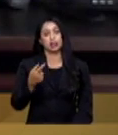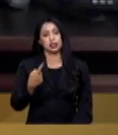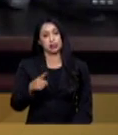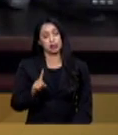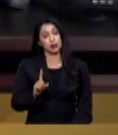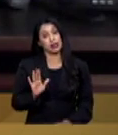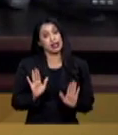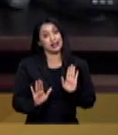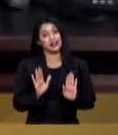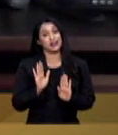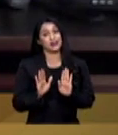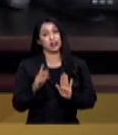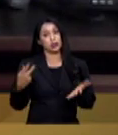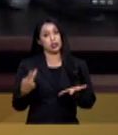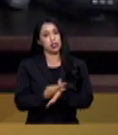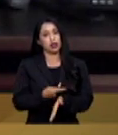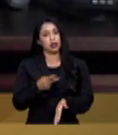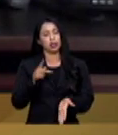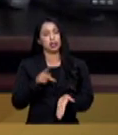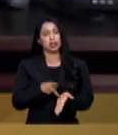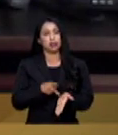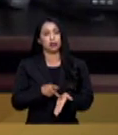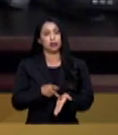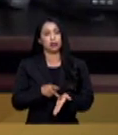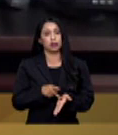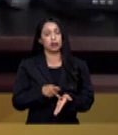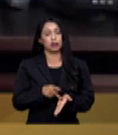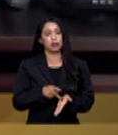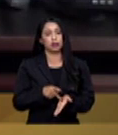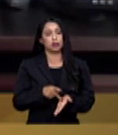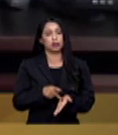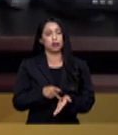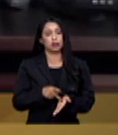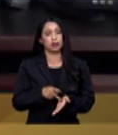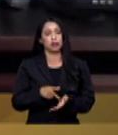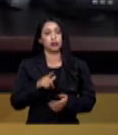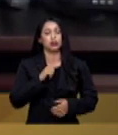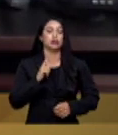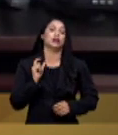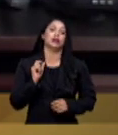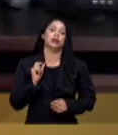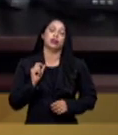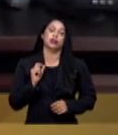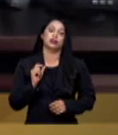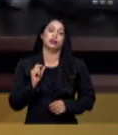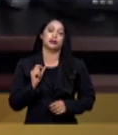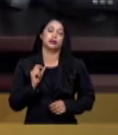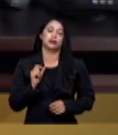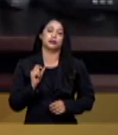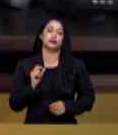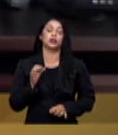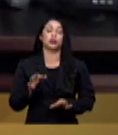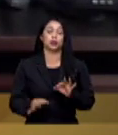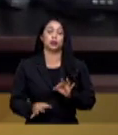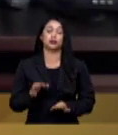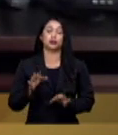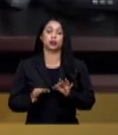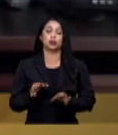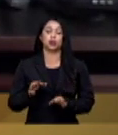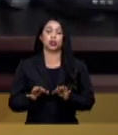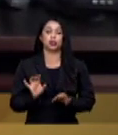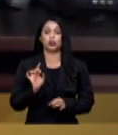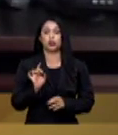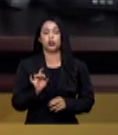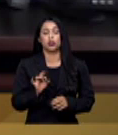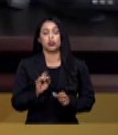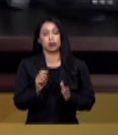a realidade fática se impõe sobre os efeitos jurídicos puramente teóricos,